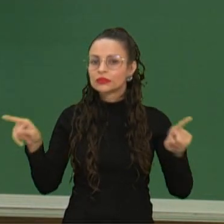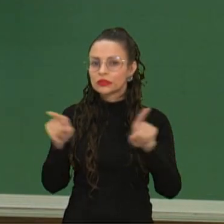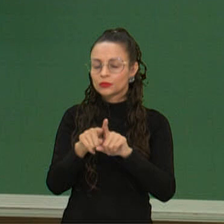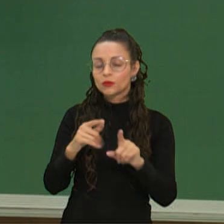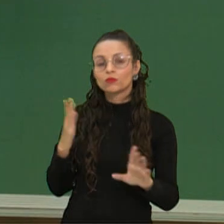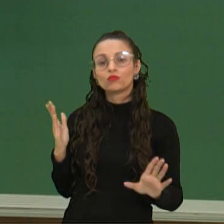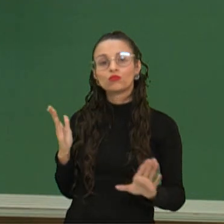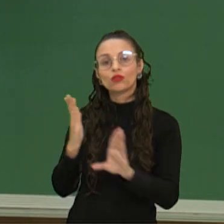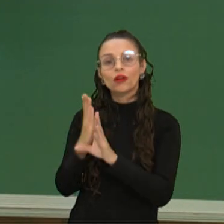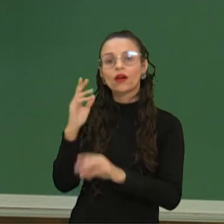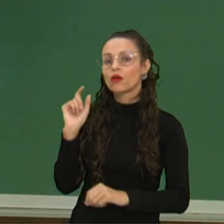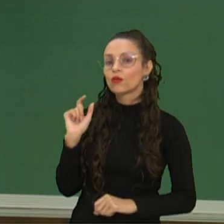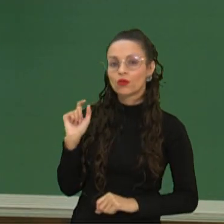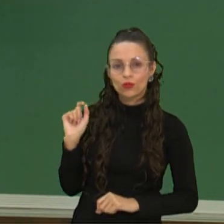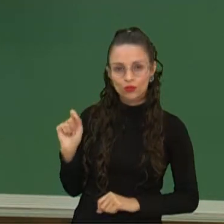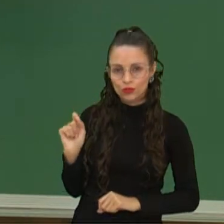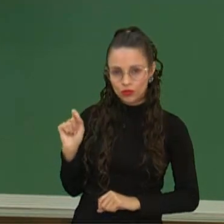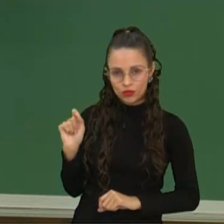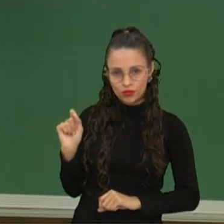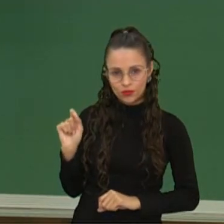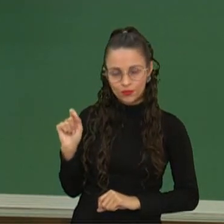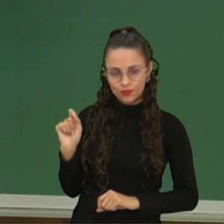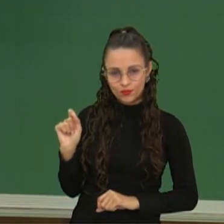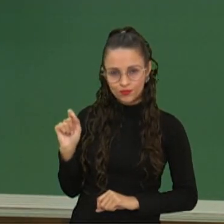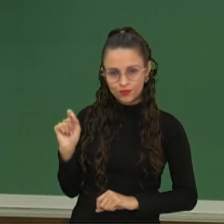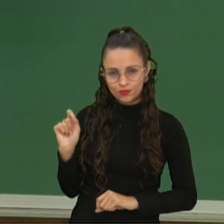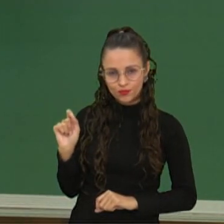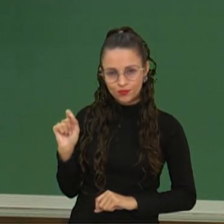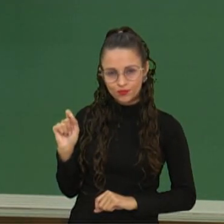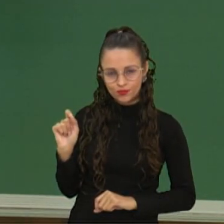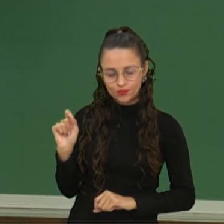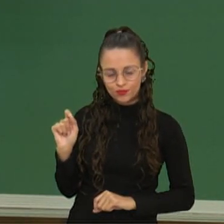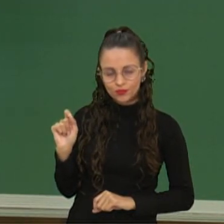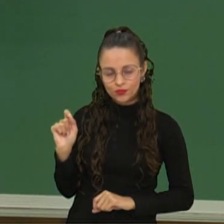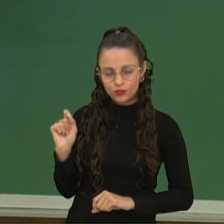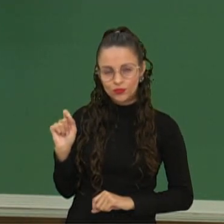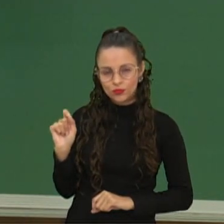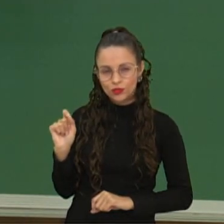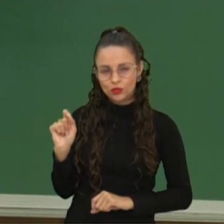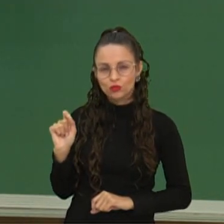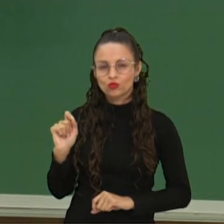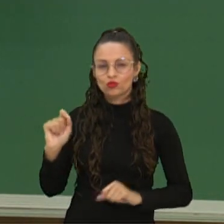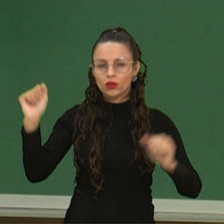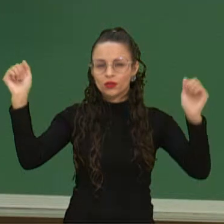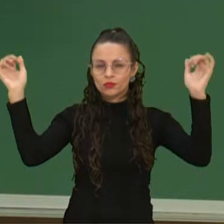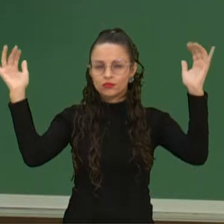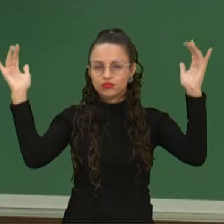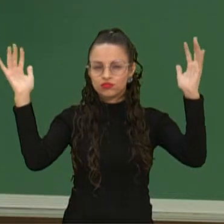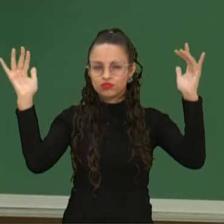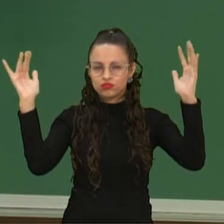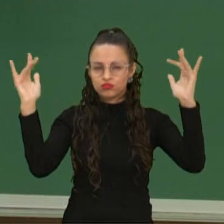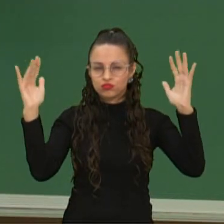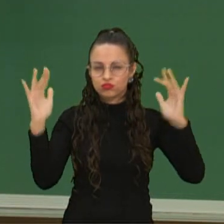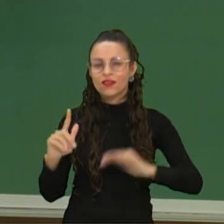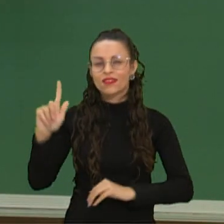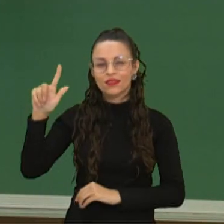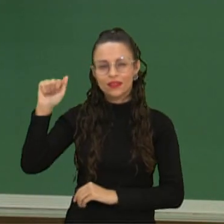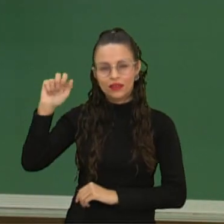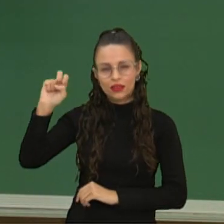do efeito do greenhouse gases, dos gases do efeito estufa. Daí ele traz